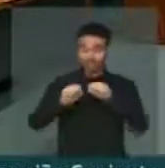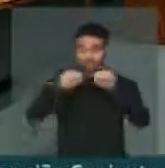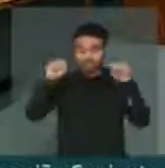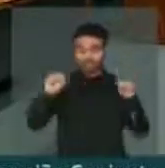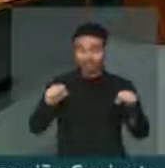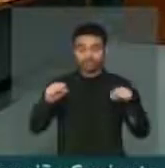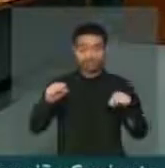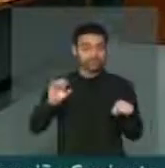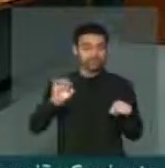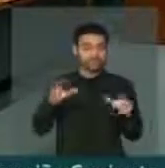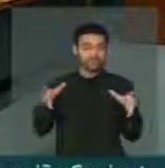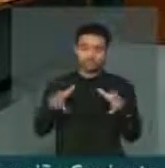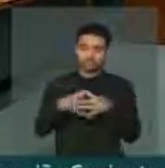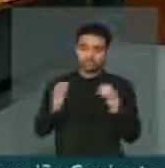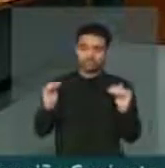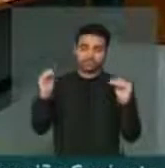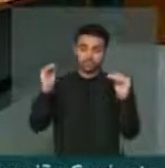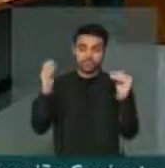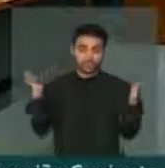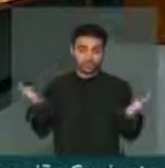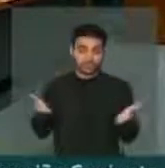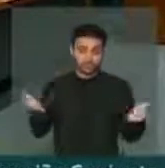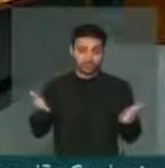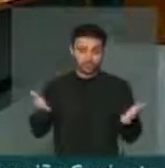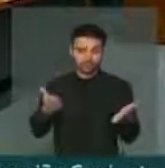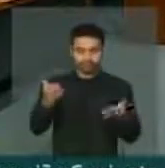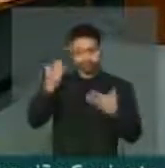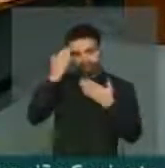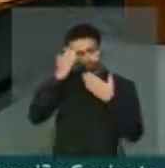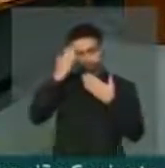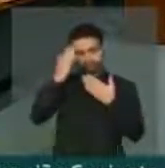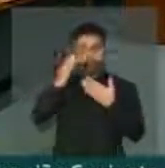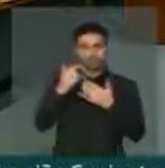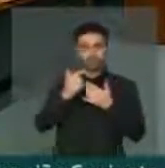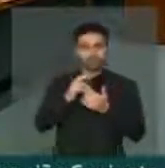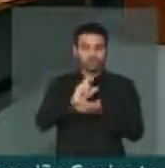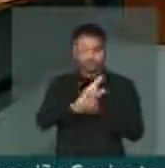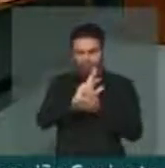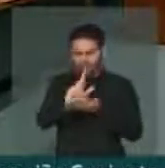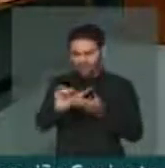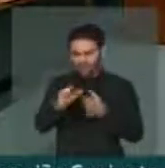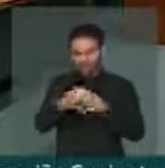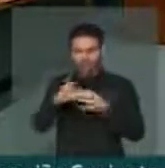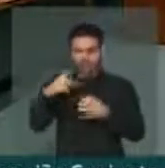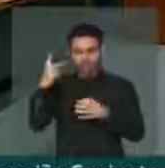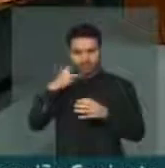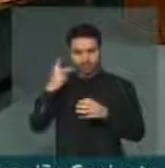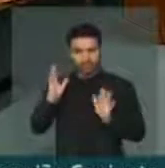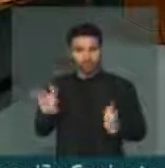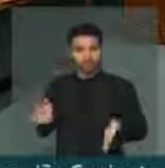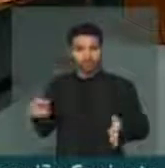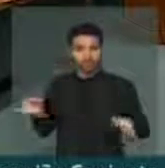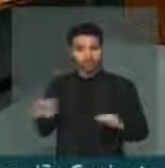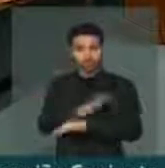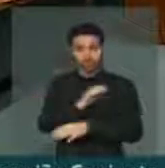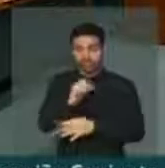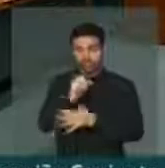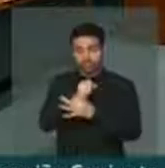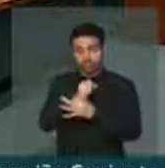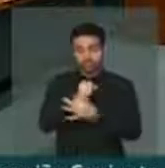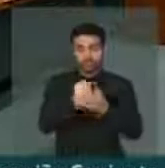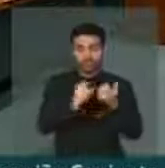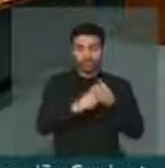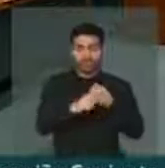completamente elitista. Hoje, graças ao pluripartidarismo garantido no artigo 17